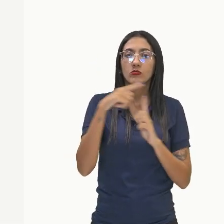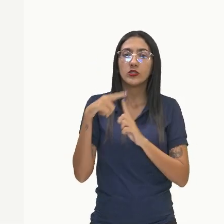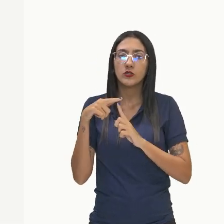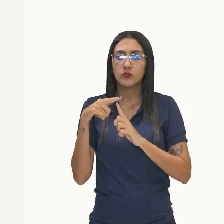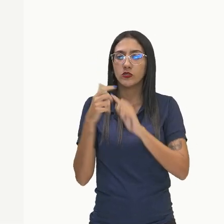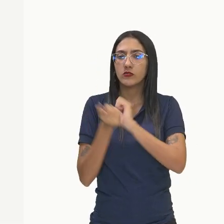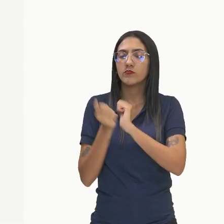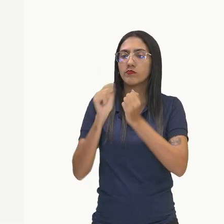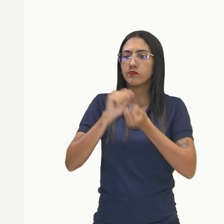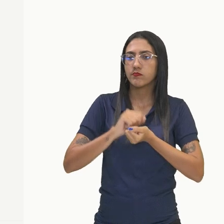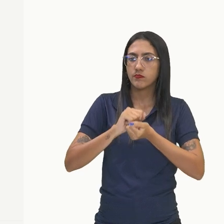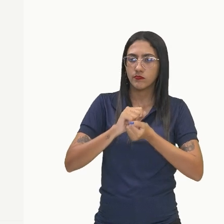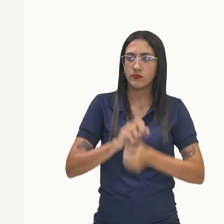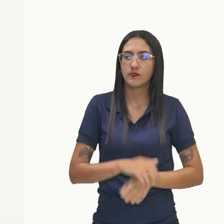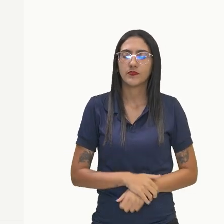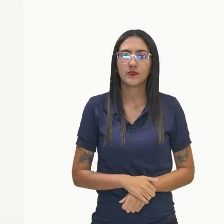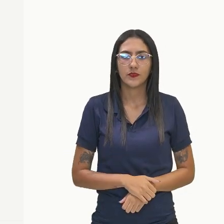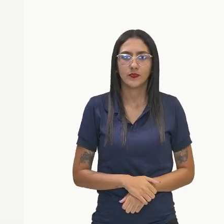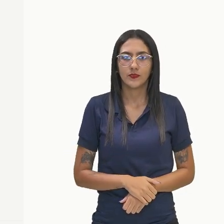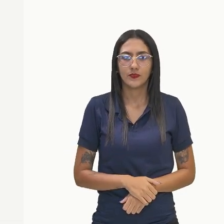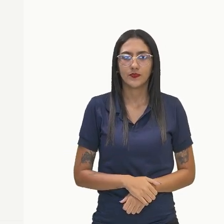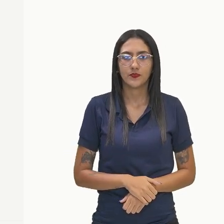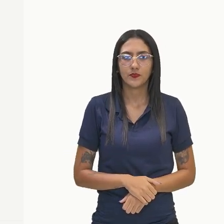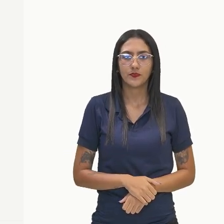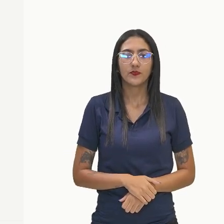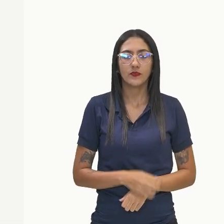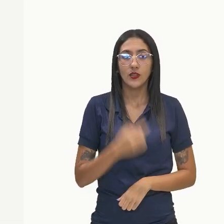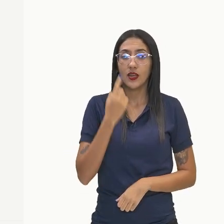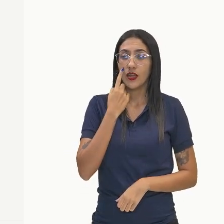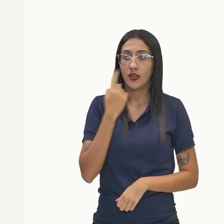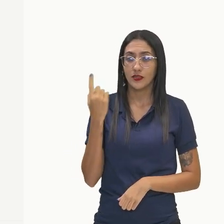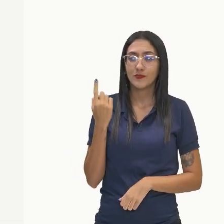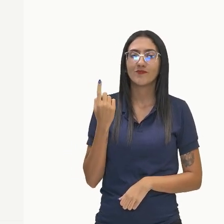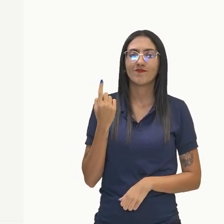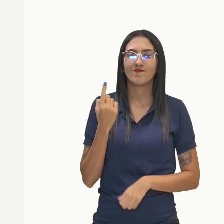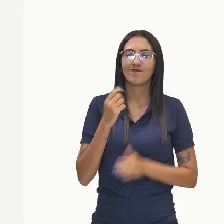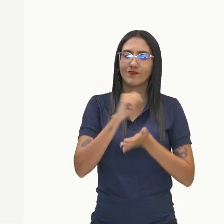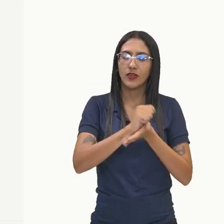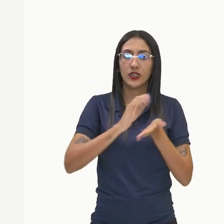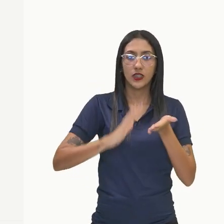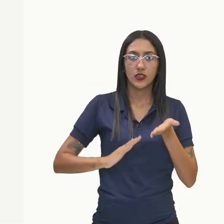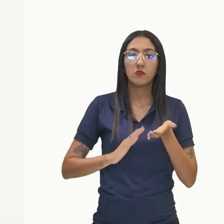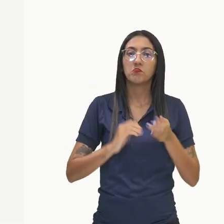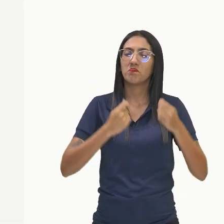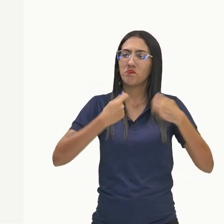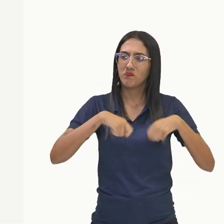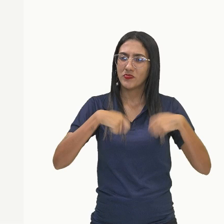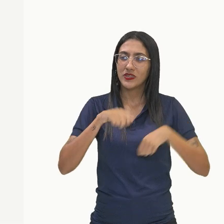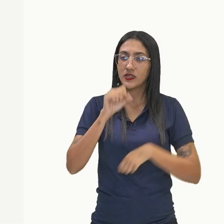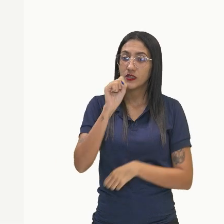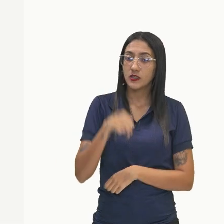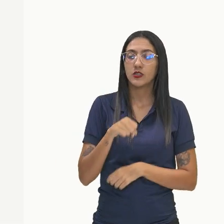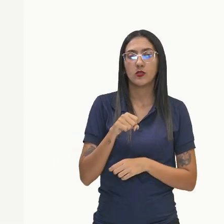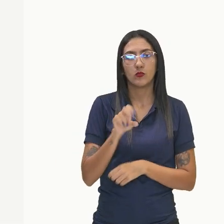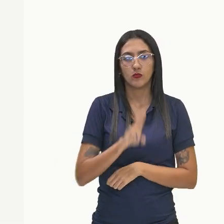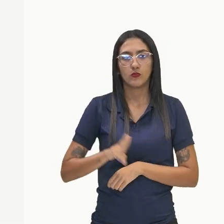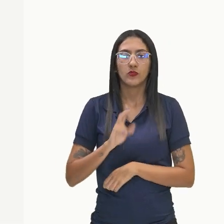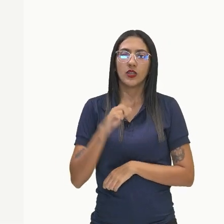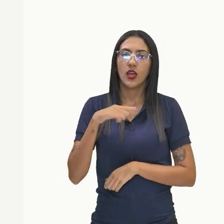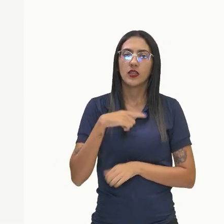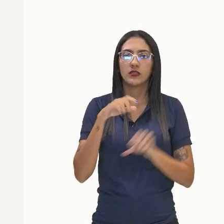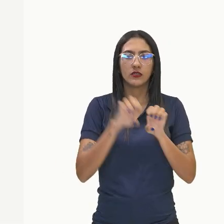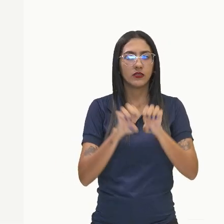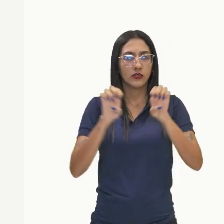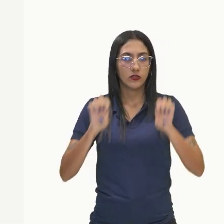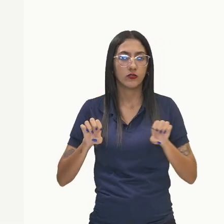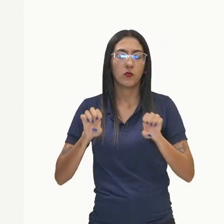Um exemplo, é uma questão onde a gente vai realmente utilizar a equação dos receptores, epsilon'